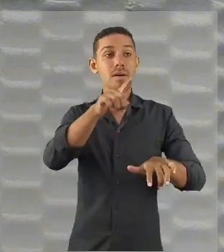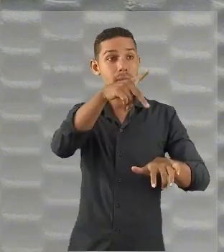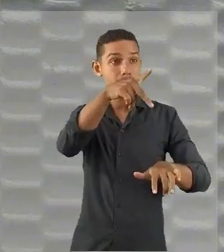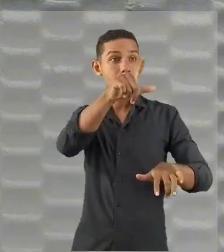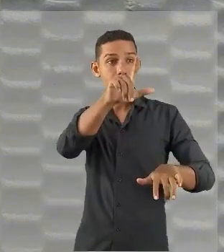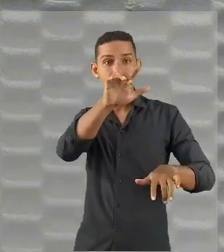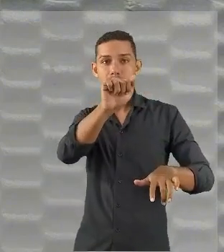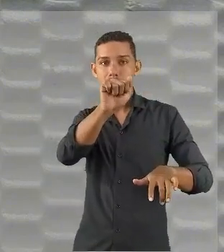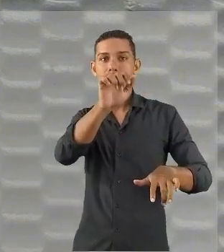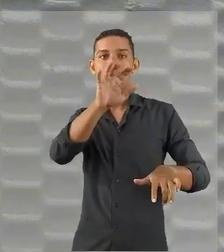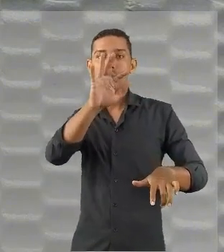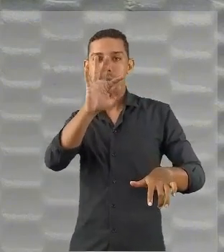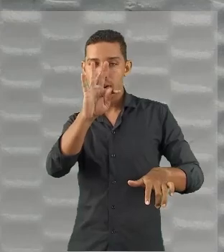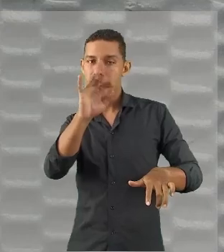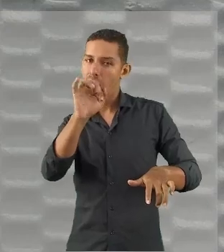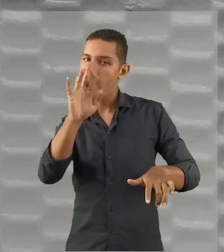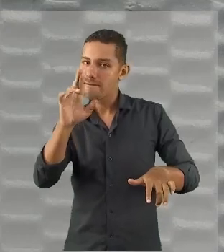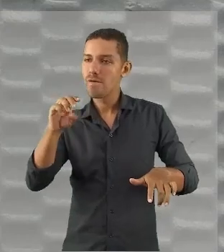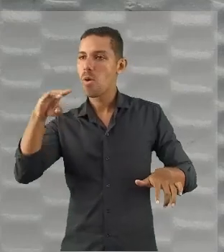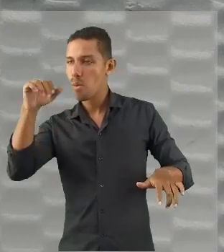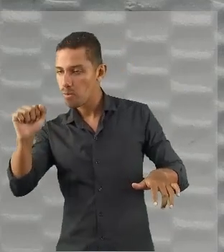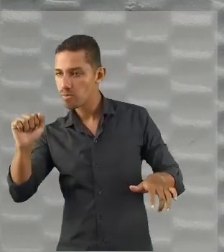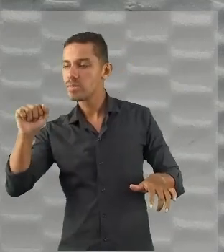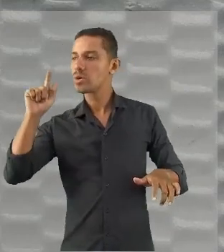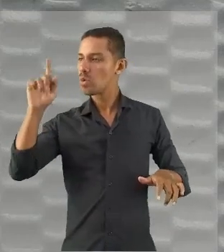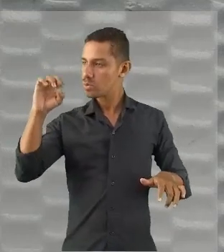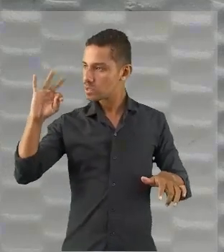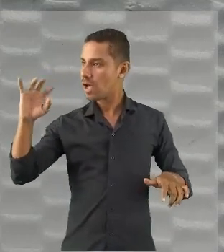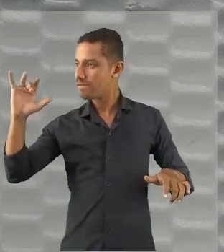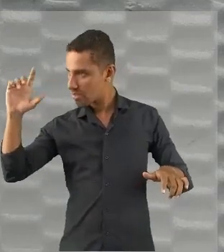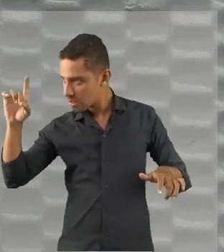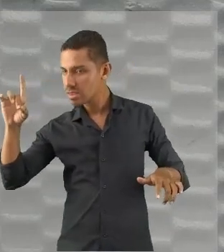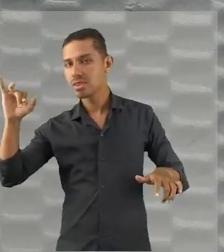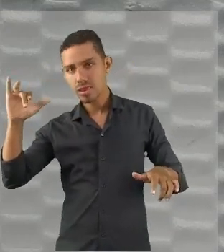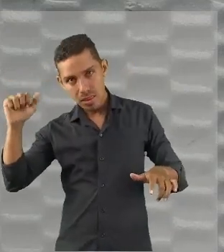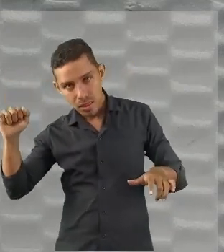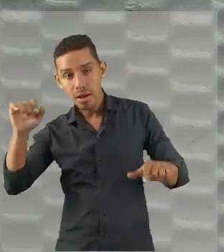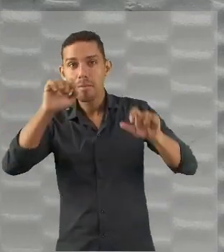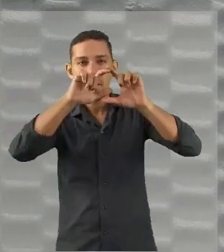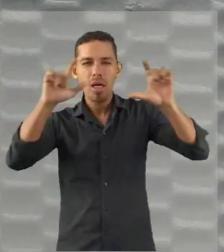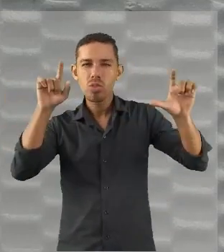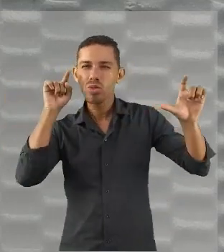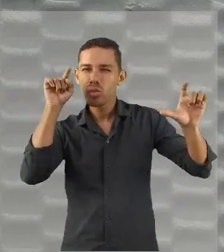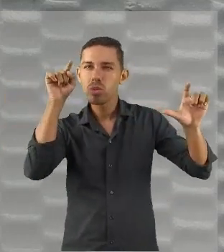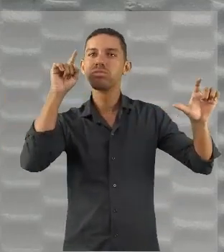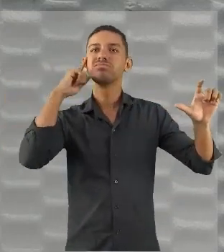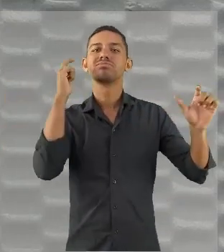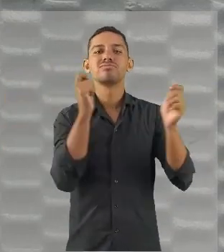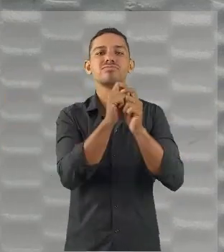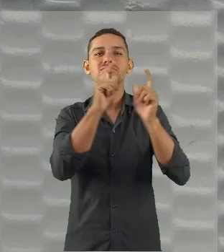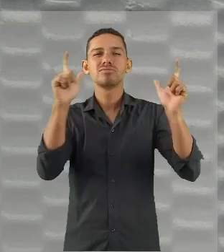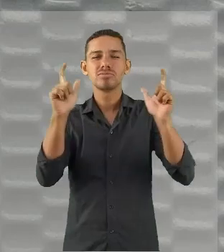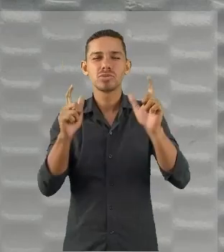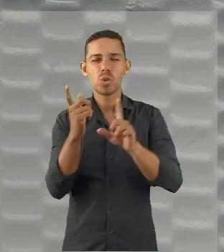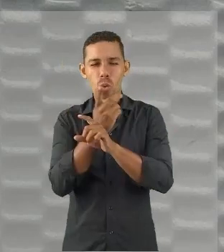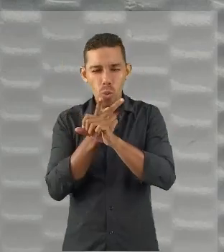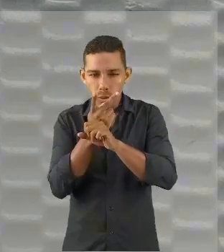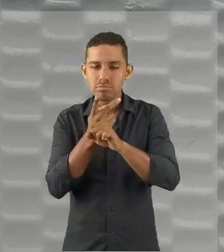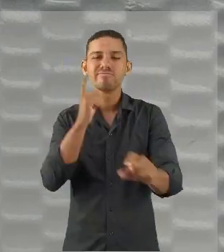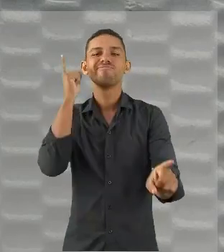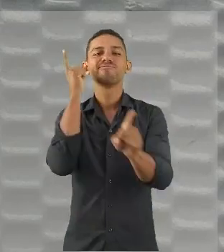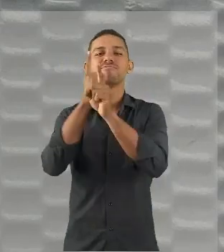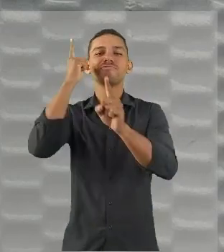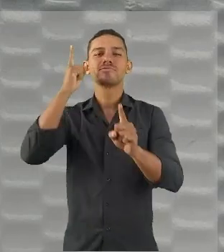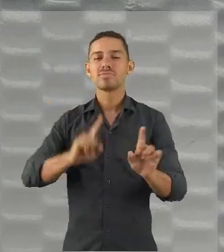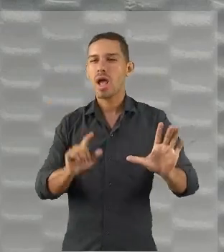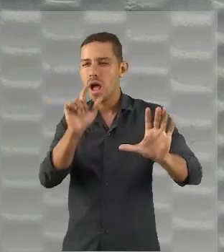YouTube, vai lá perto da lupinha, pesquisa lá, plataforma Gonçalves Dias, clica na lupa. Quando aparecer, vai ter o ícone geralmente do